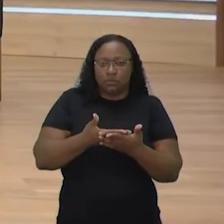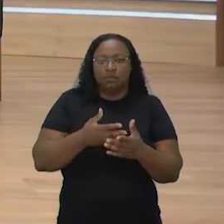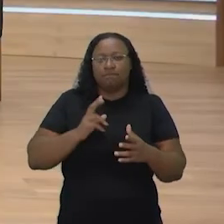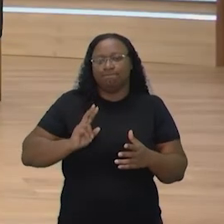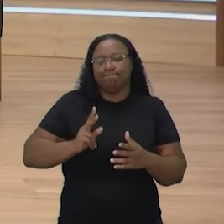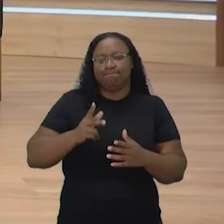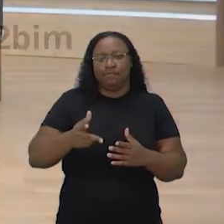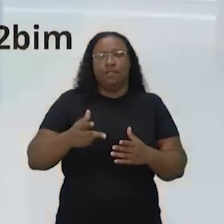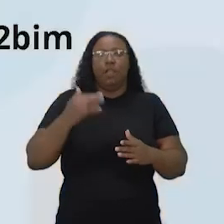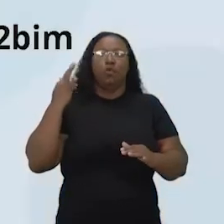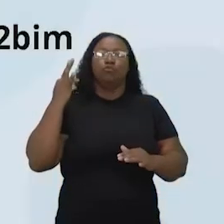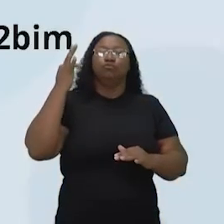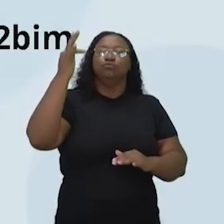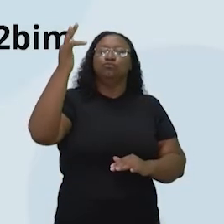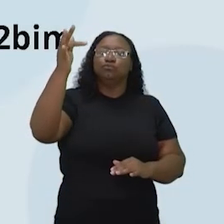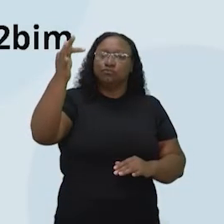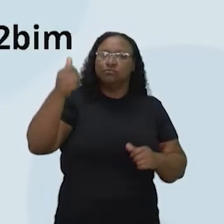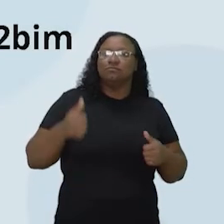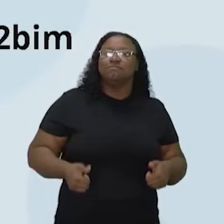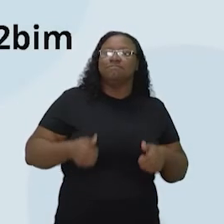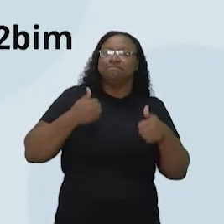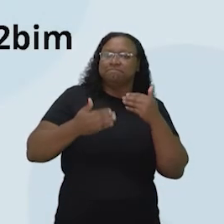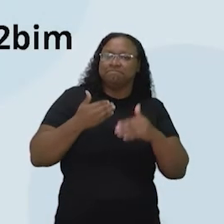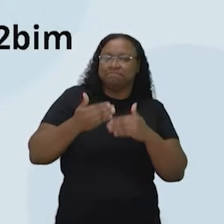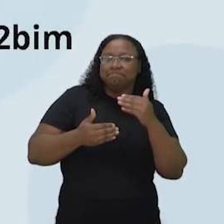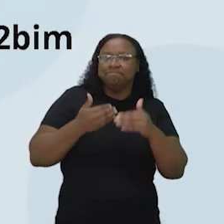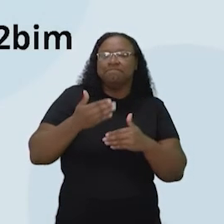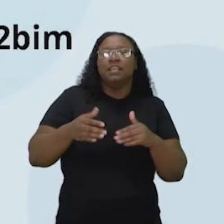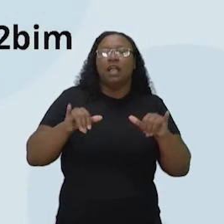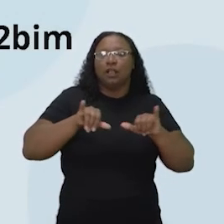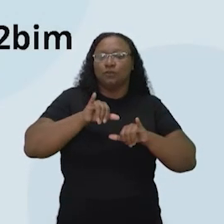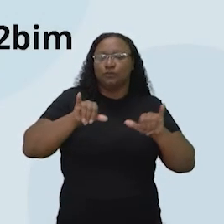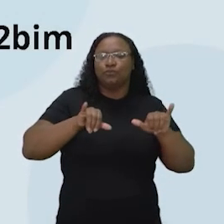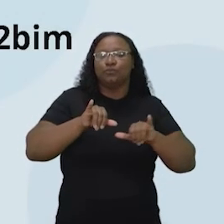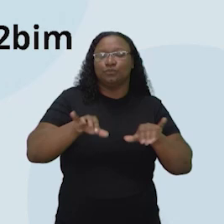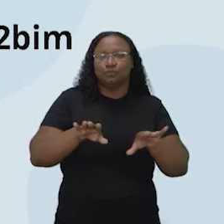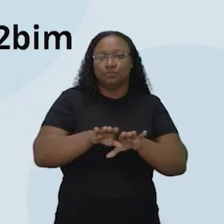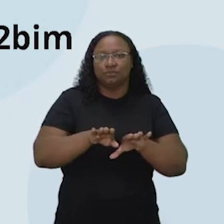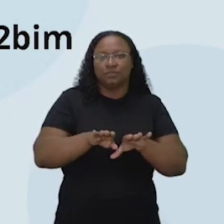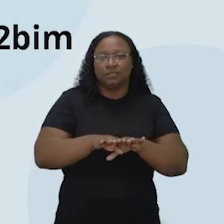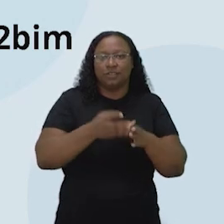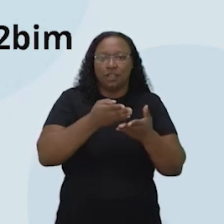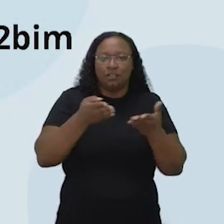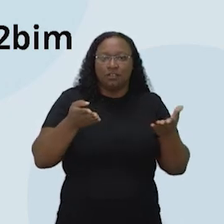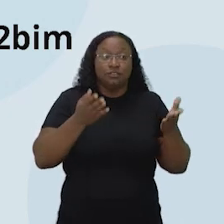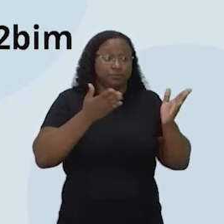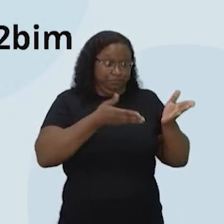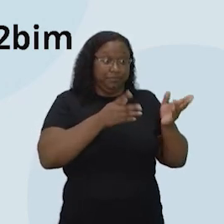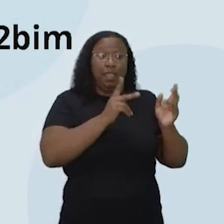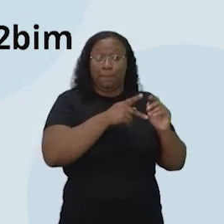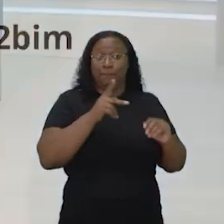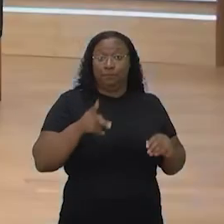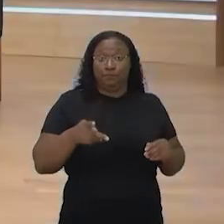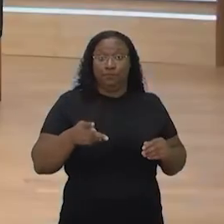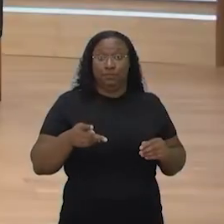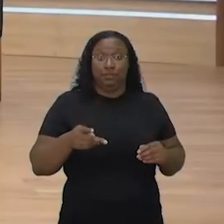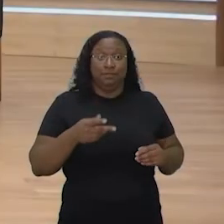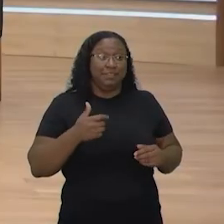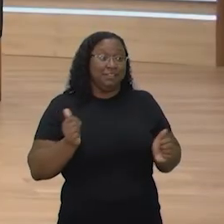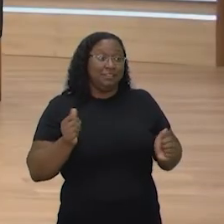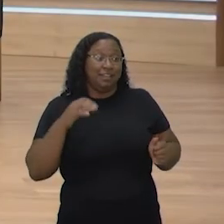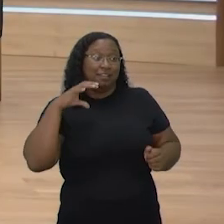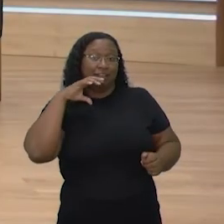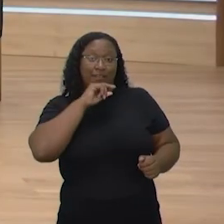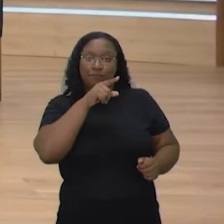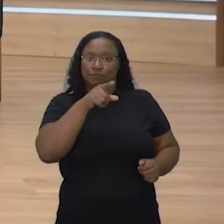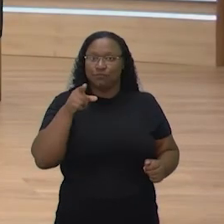jovens, futuros jovens aí, para que eles deem continuidade a esses serviços, né, que hoje você está prestando, professora, mas que daqui a pouco é sua vez,